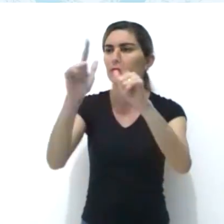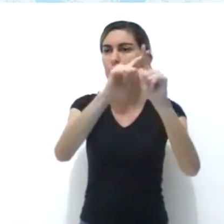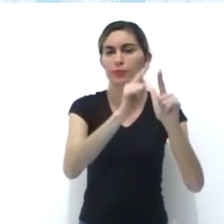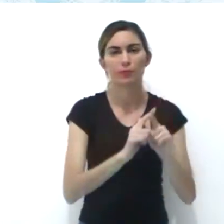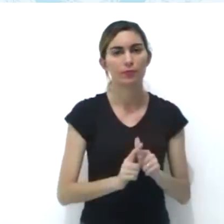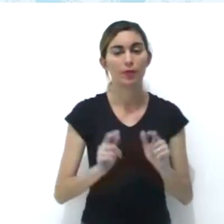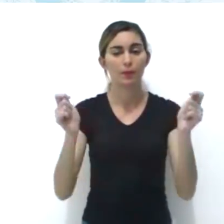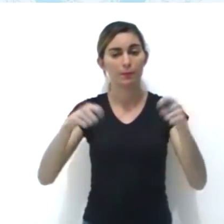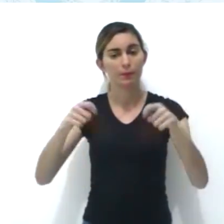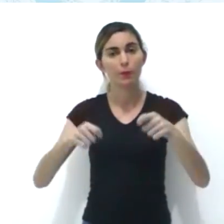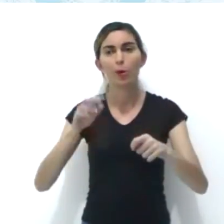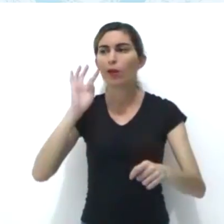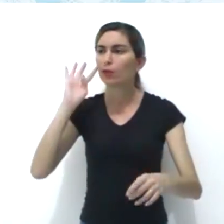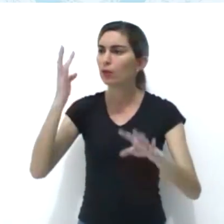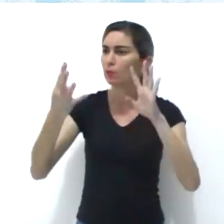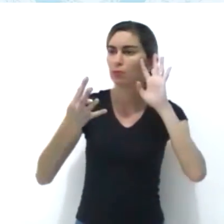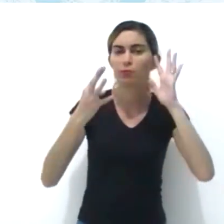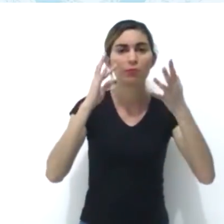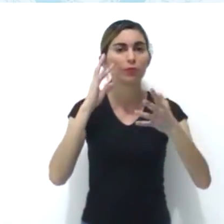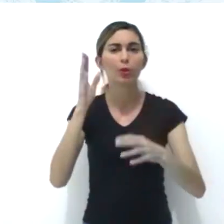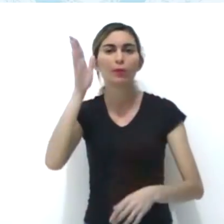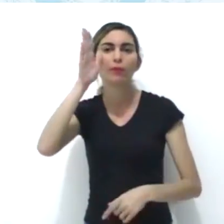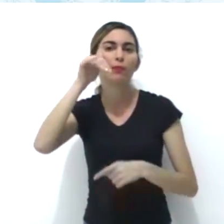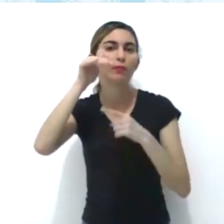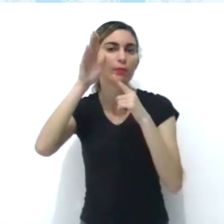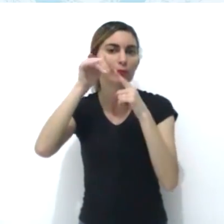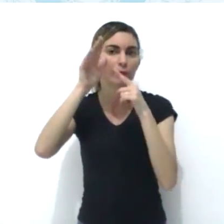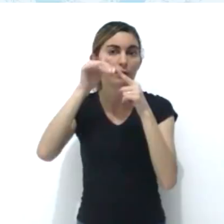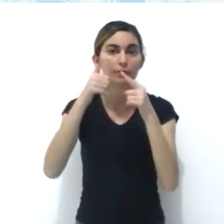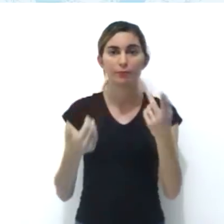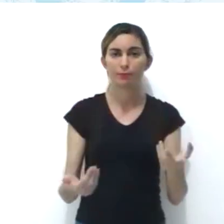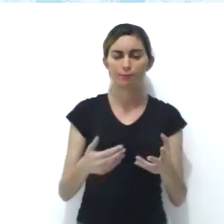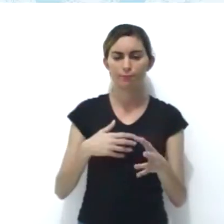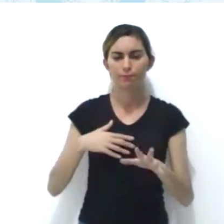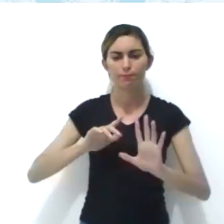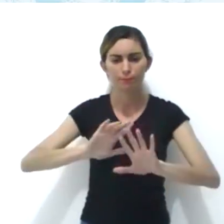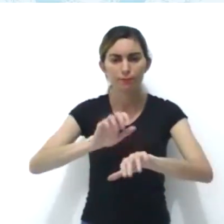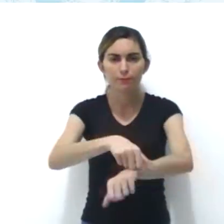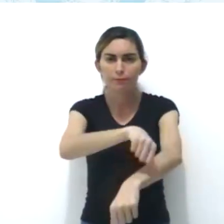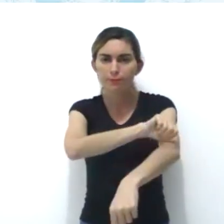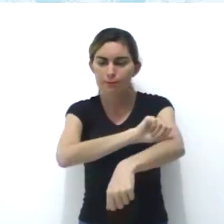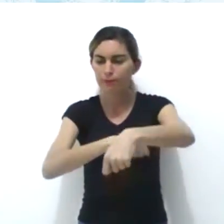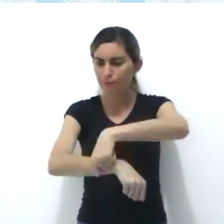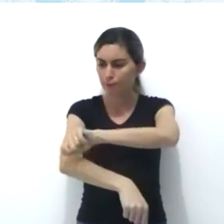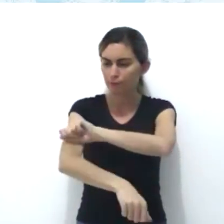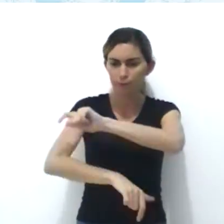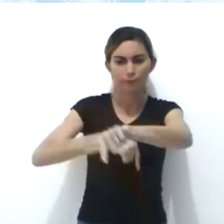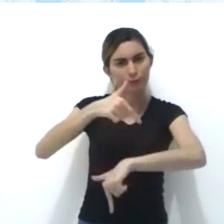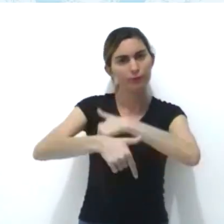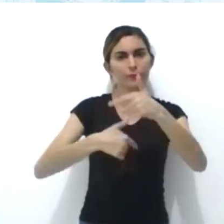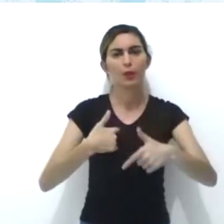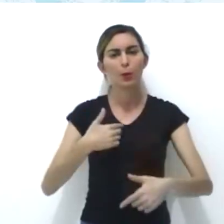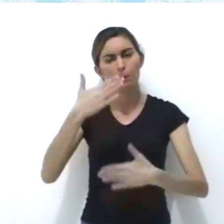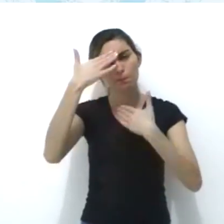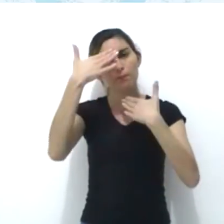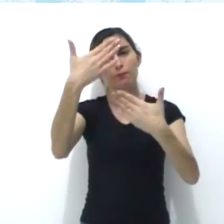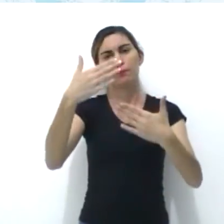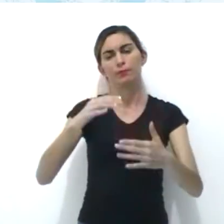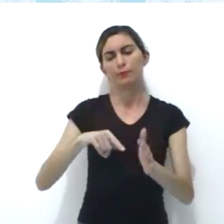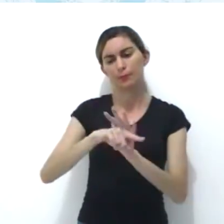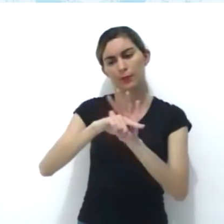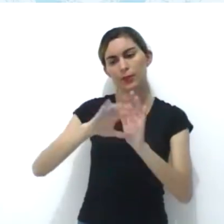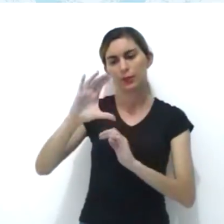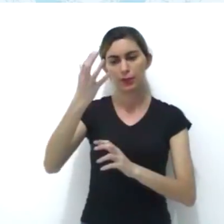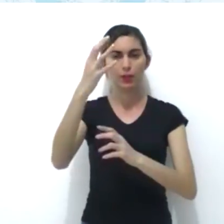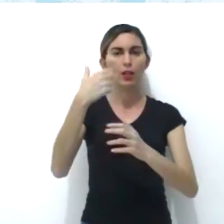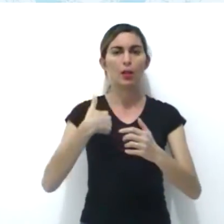mundo de problemas que podem ser solucionados com a curiosidade e mão na massa. Sou grata à pesquisa científica por